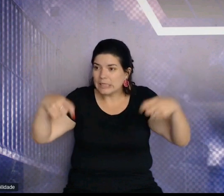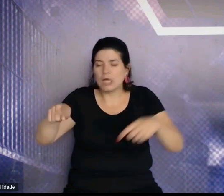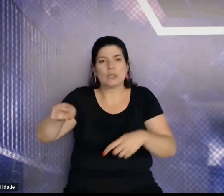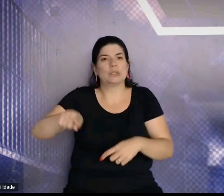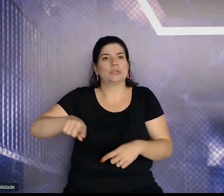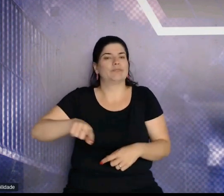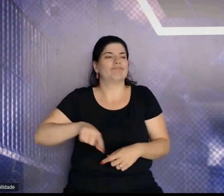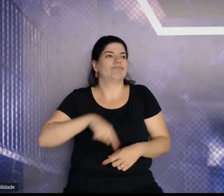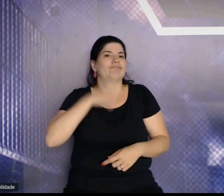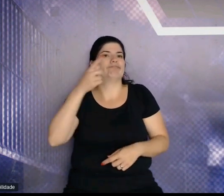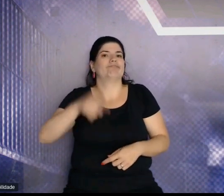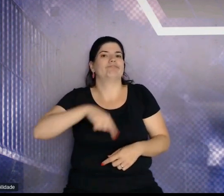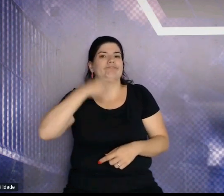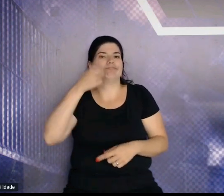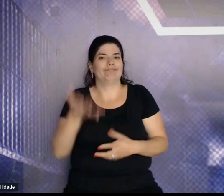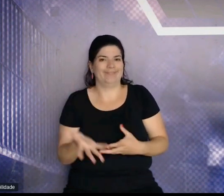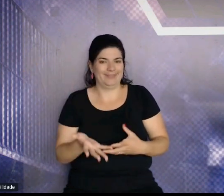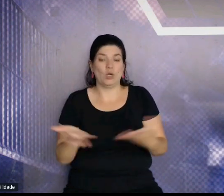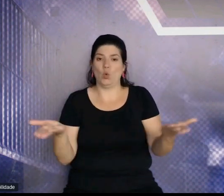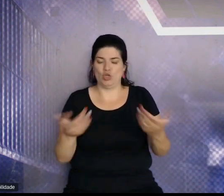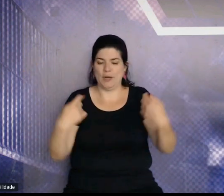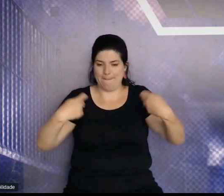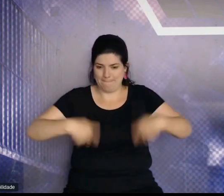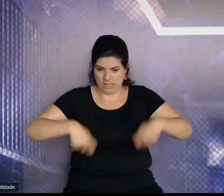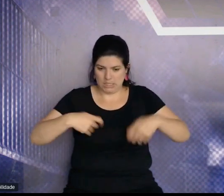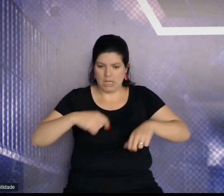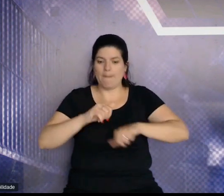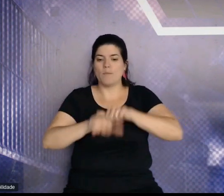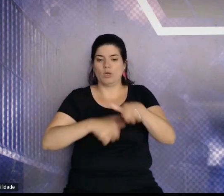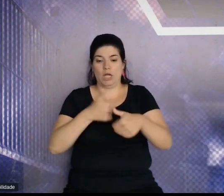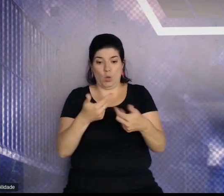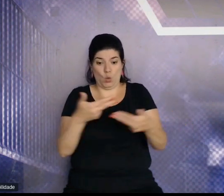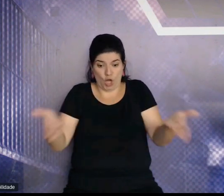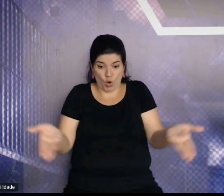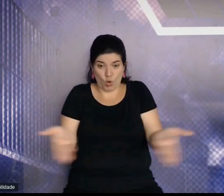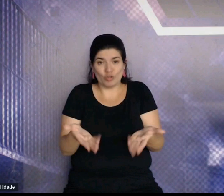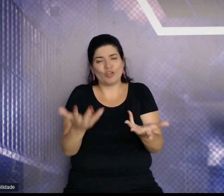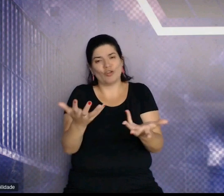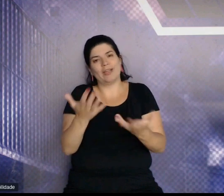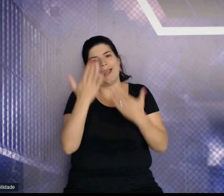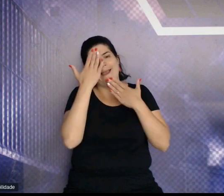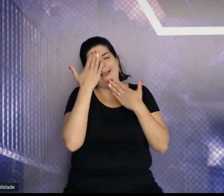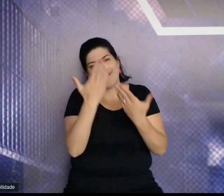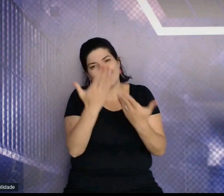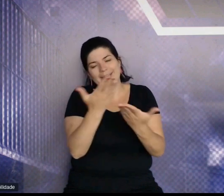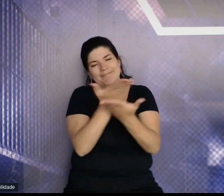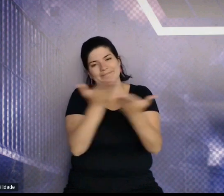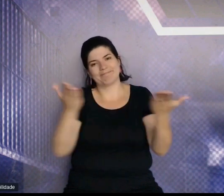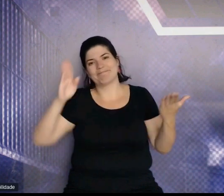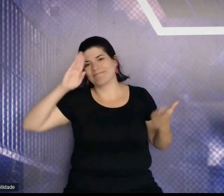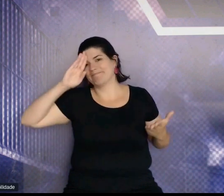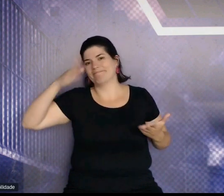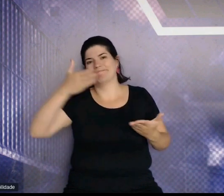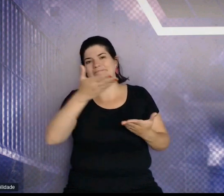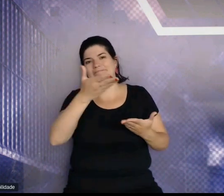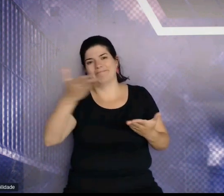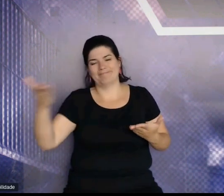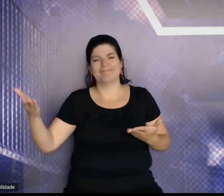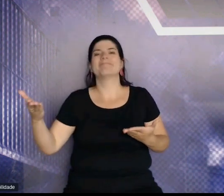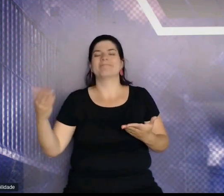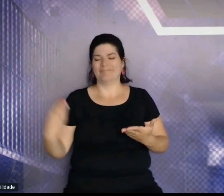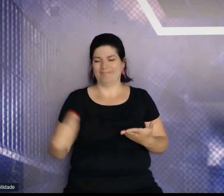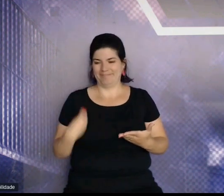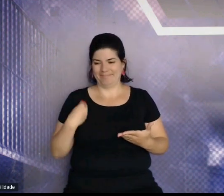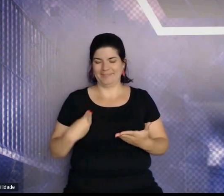gente precisa fazer algo hoje, a gente precisa mudar algo hoje, e eu queria agradecer principalmente a todos vocês que estiveram